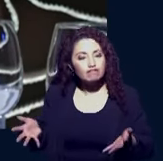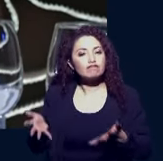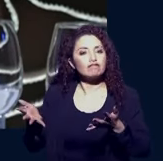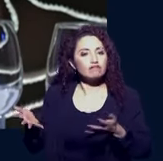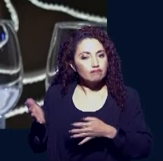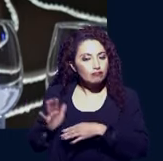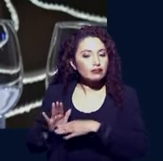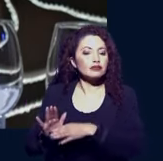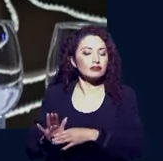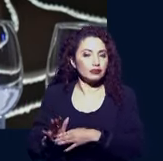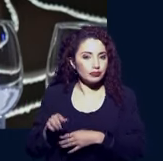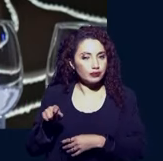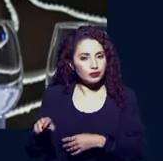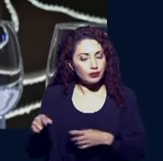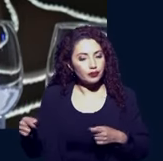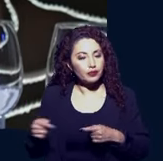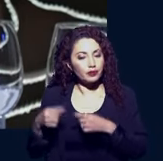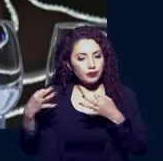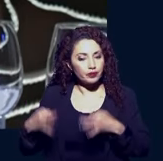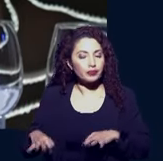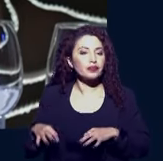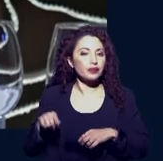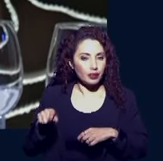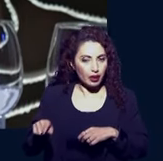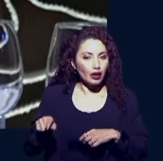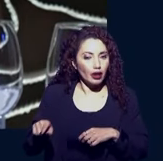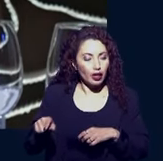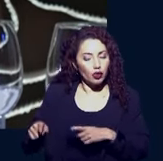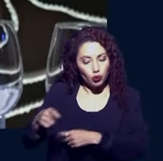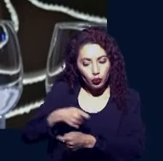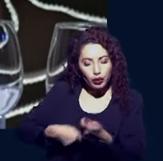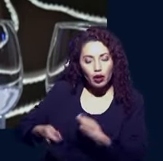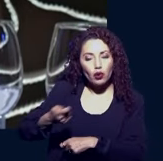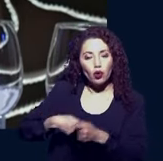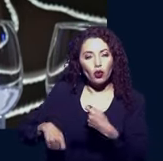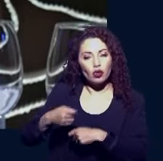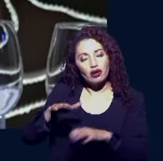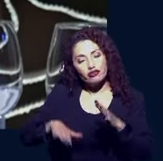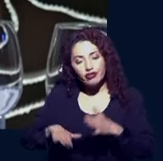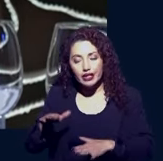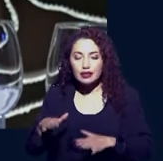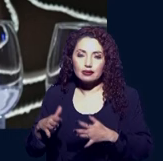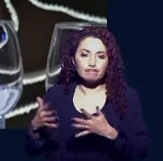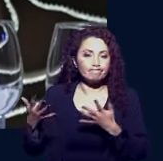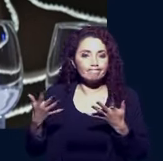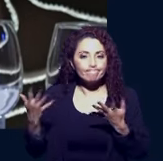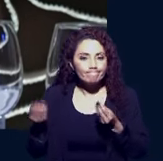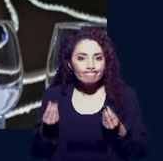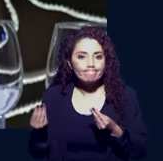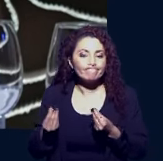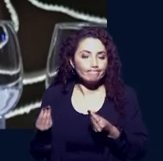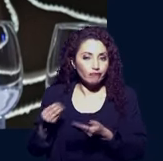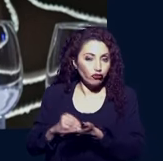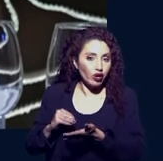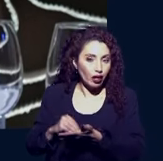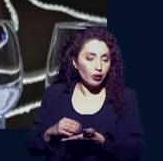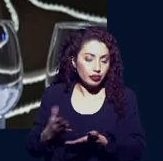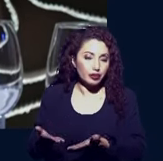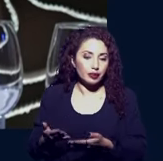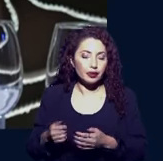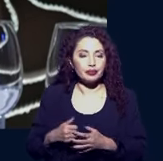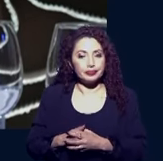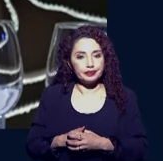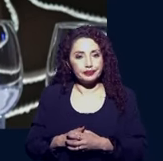pro tempo dos nossos negócios às vezes ele não é suficiente eh eu acho que da